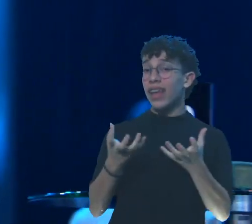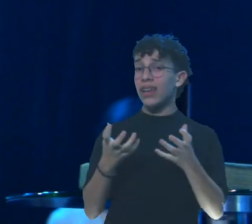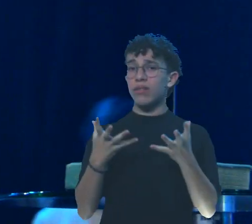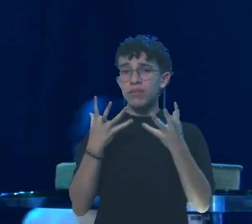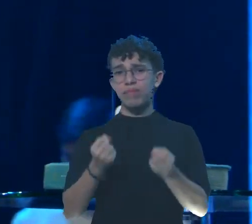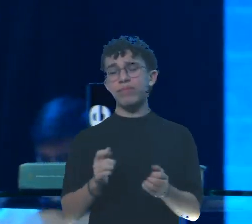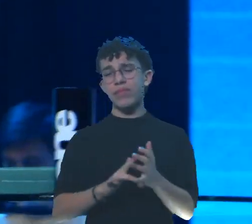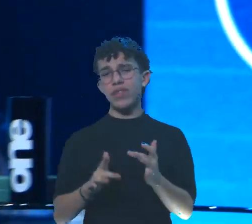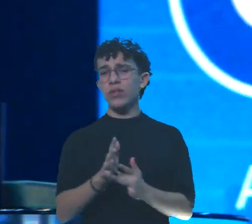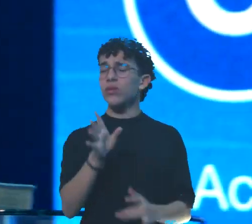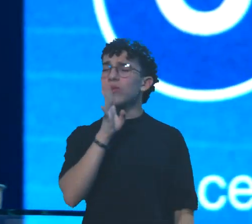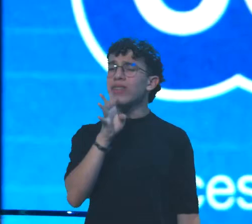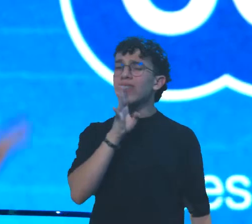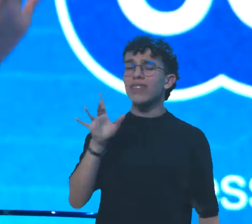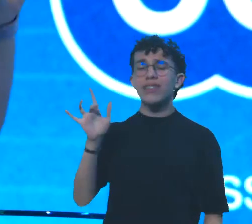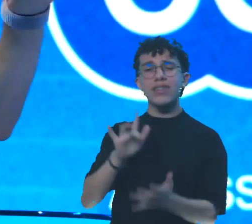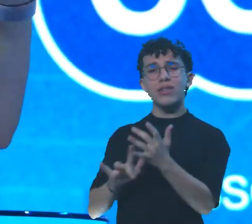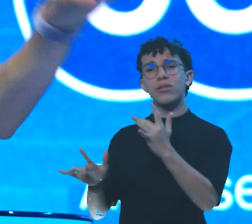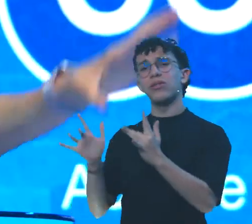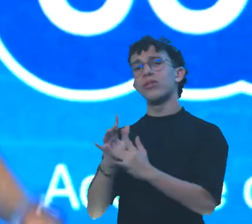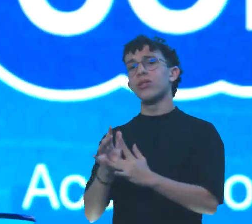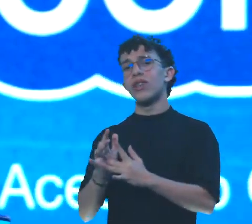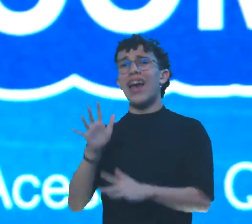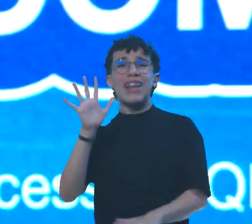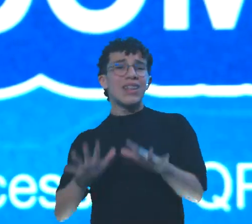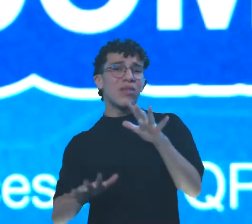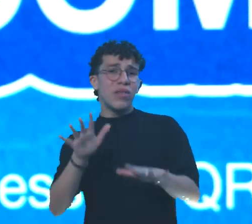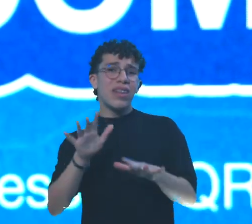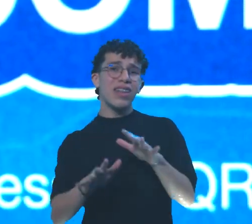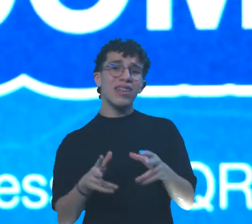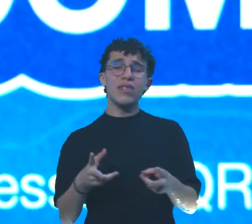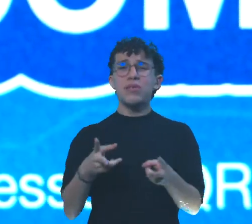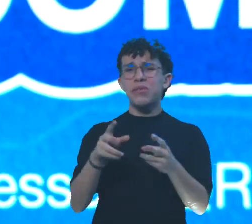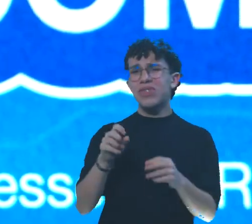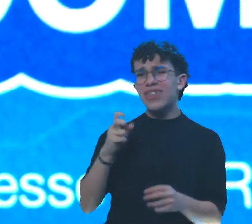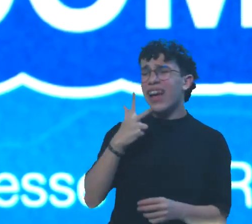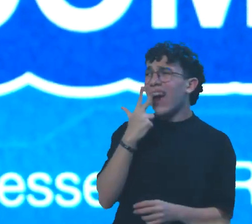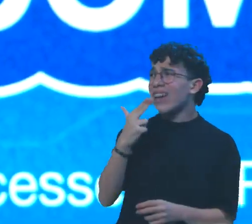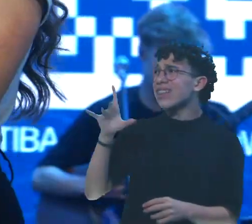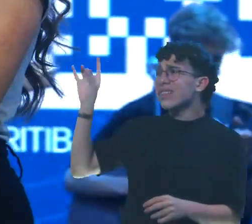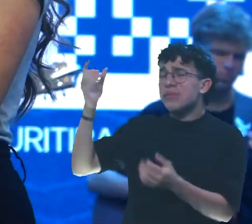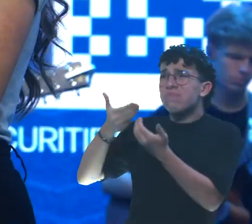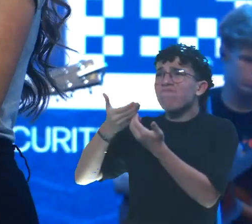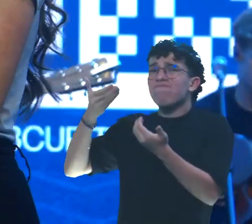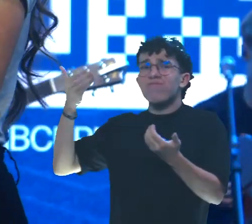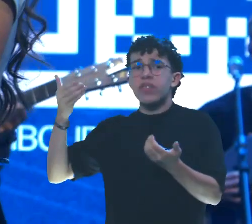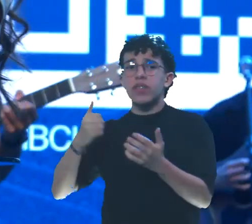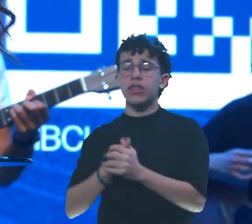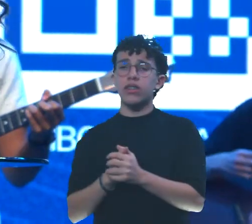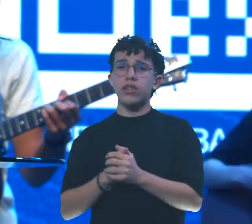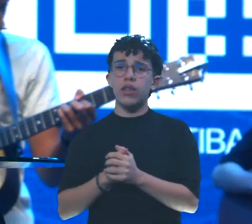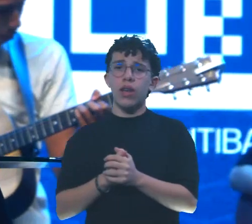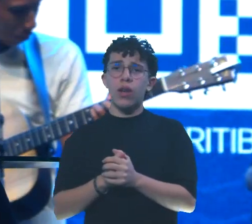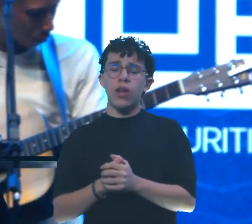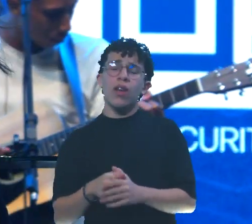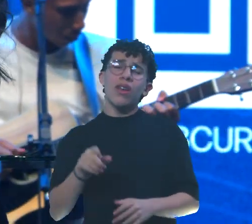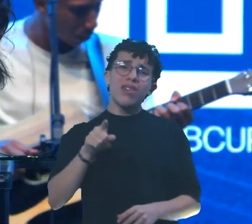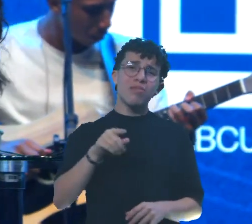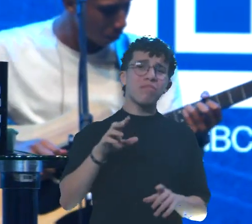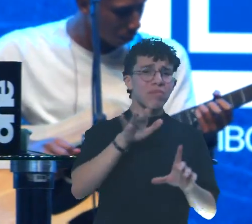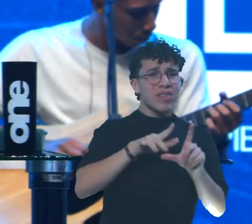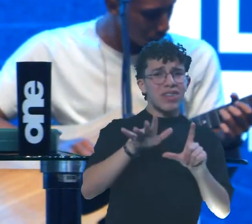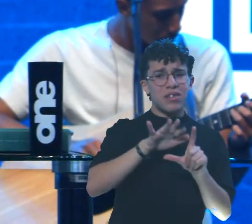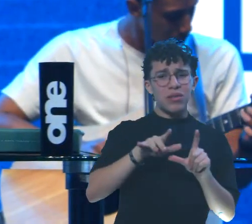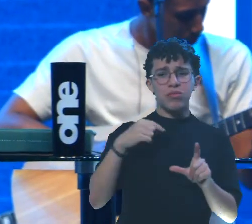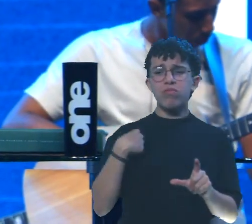não conheça Ele, talvez pareça muito distante, entra nesse grupo. A gente quer andar com você.